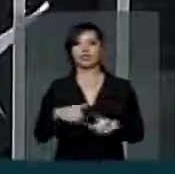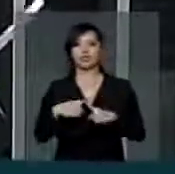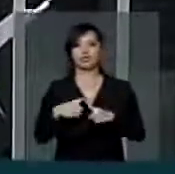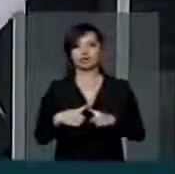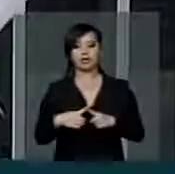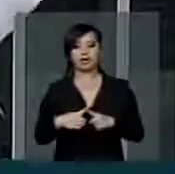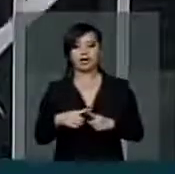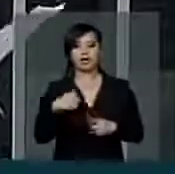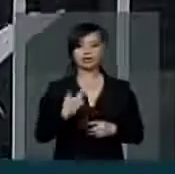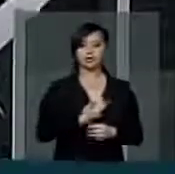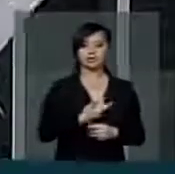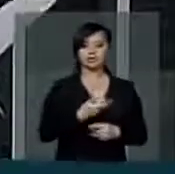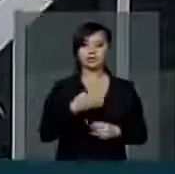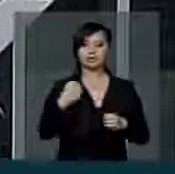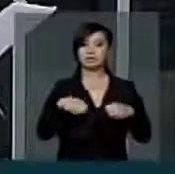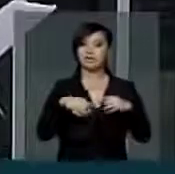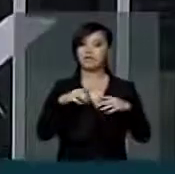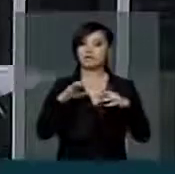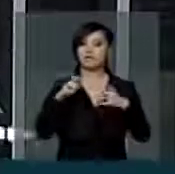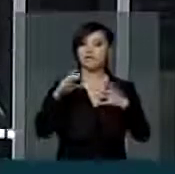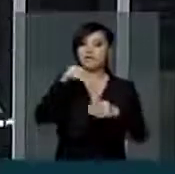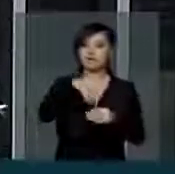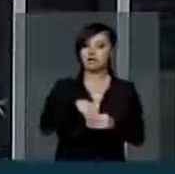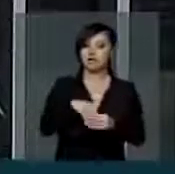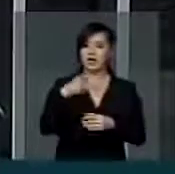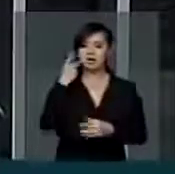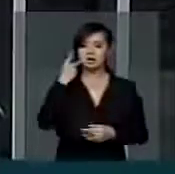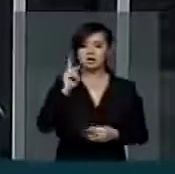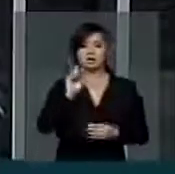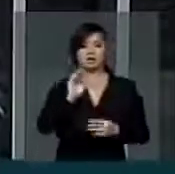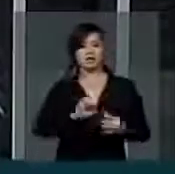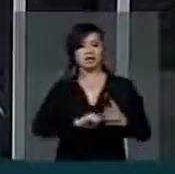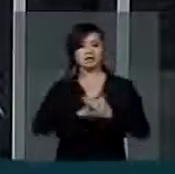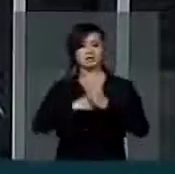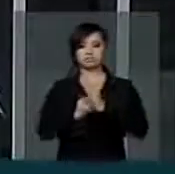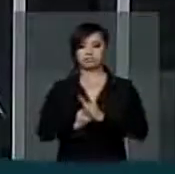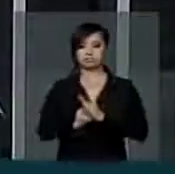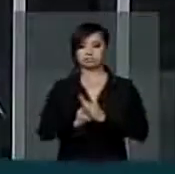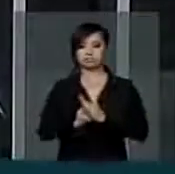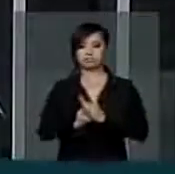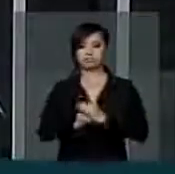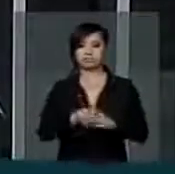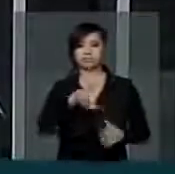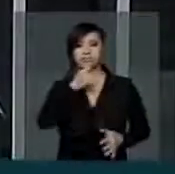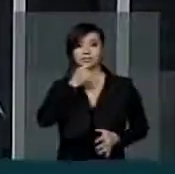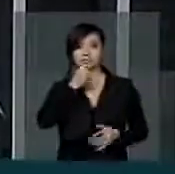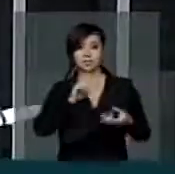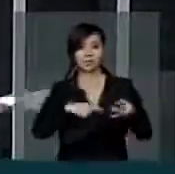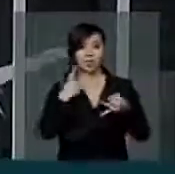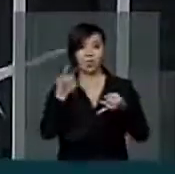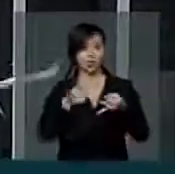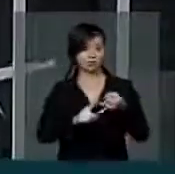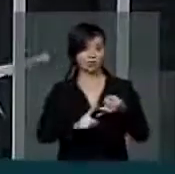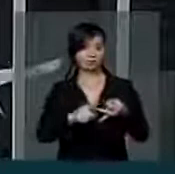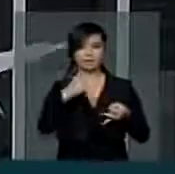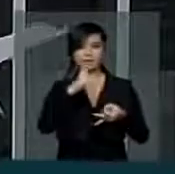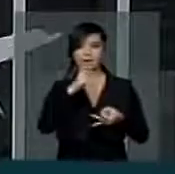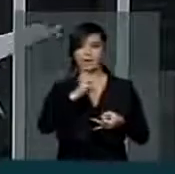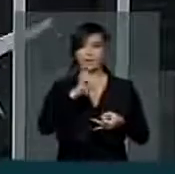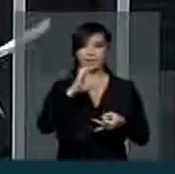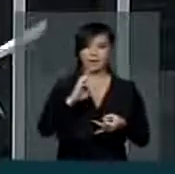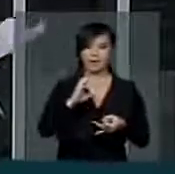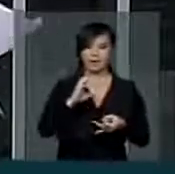República ou derruba o veto para a lei passar a vigorar. Como a PEC 29. É de suma